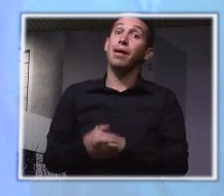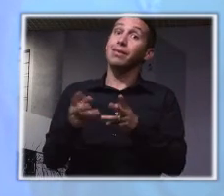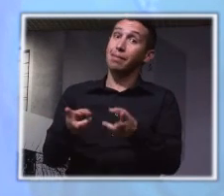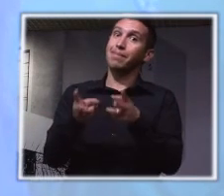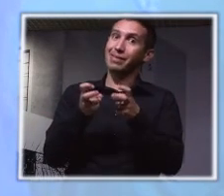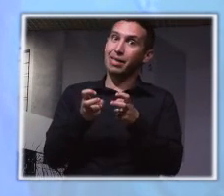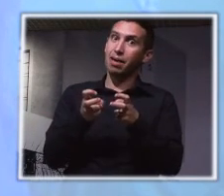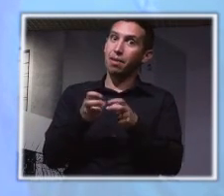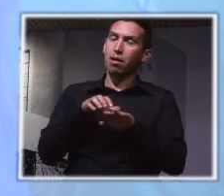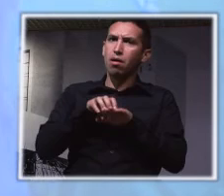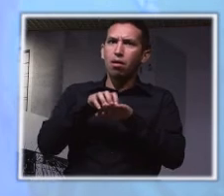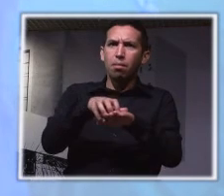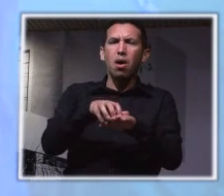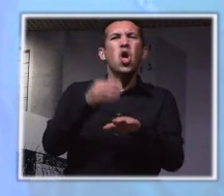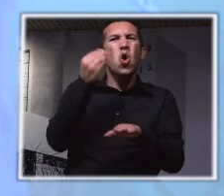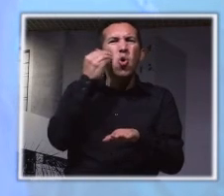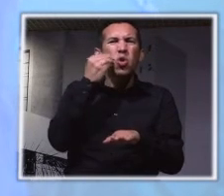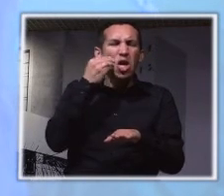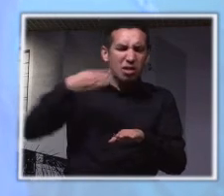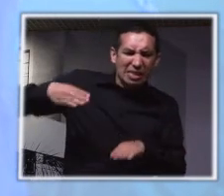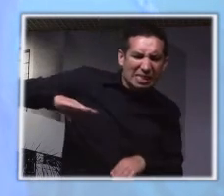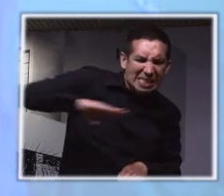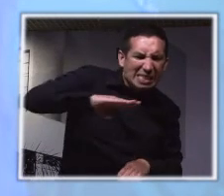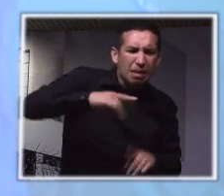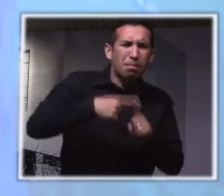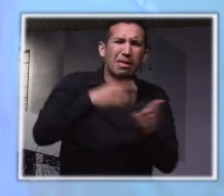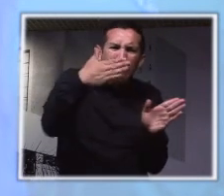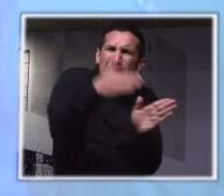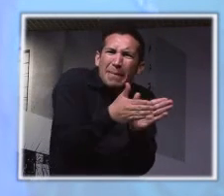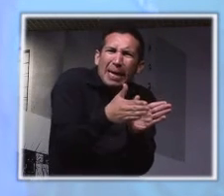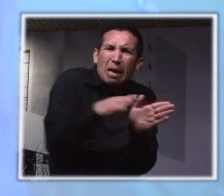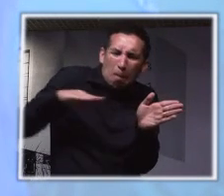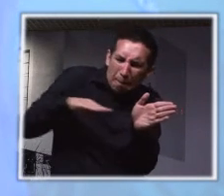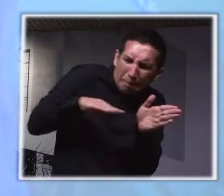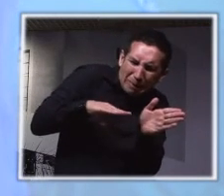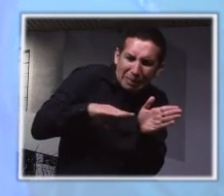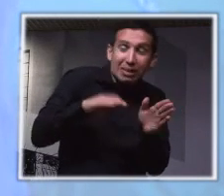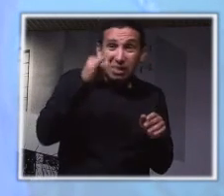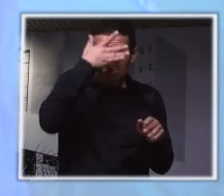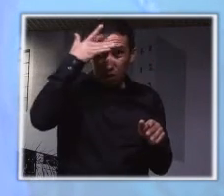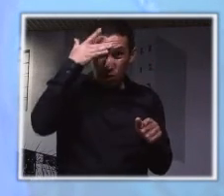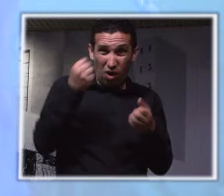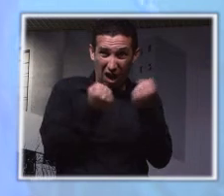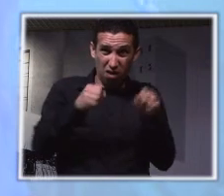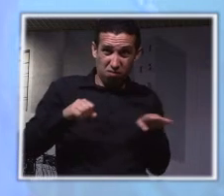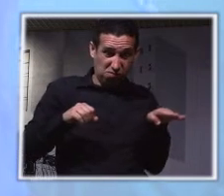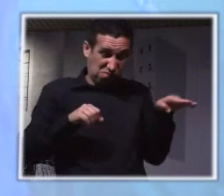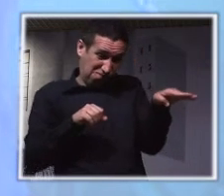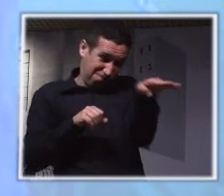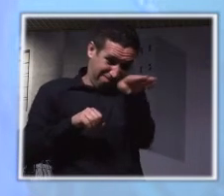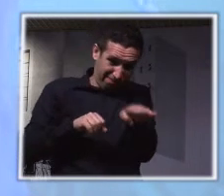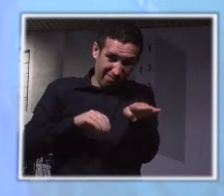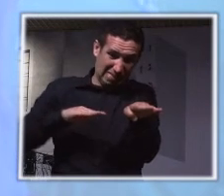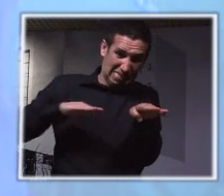que o caminhão diz, olha, eu tento entrar nessa rua, mas ela é muito estreita. E quando tem um carro estacionado fora, no local